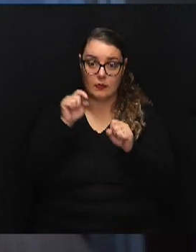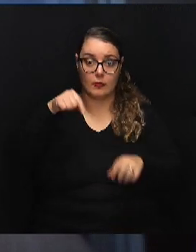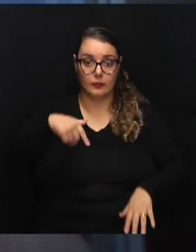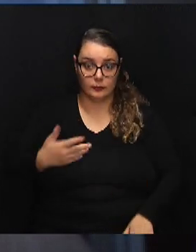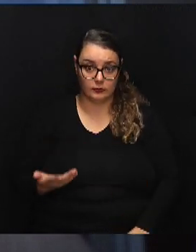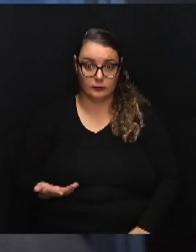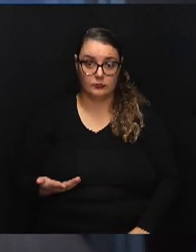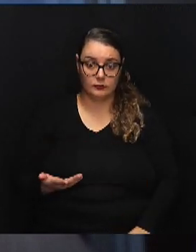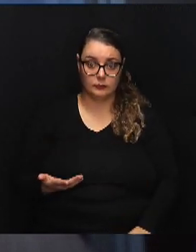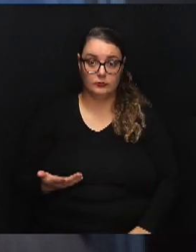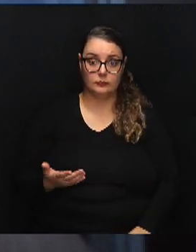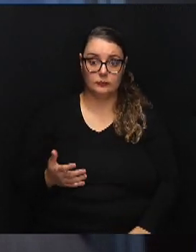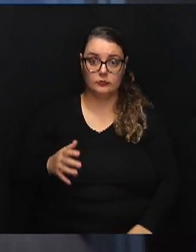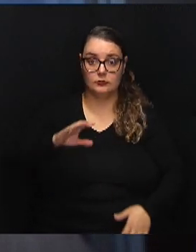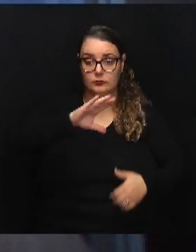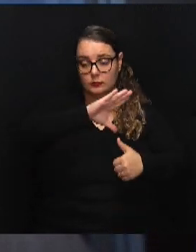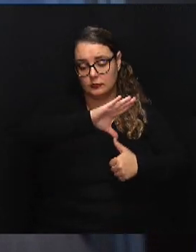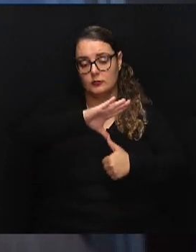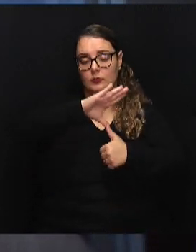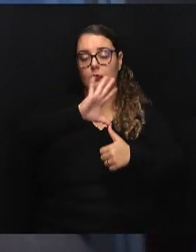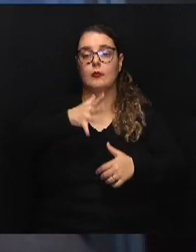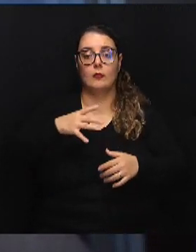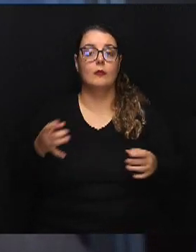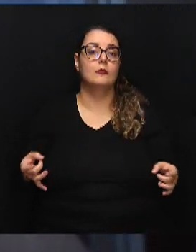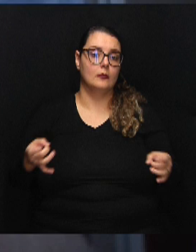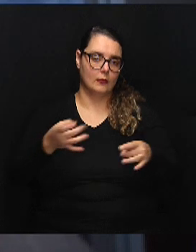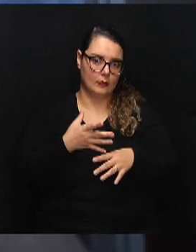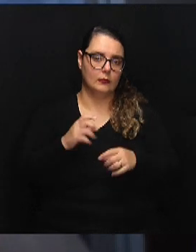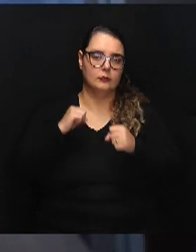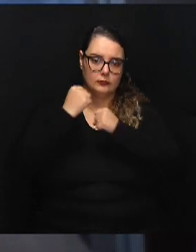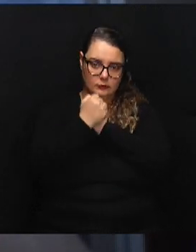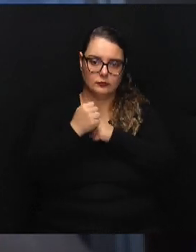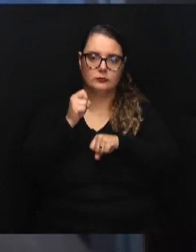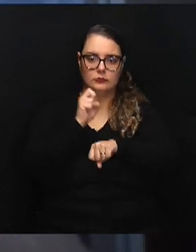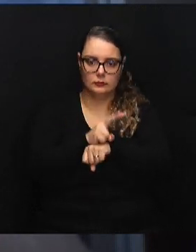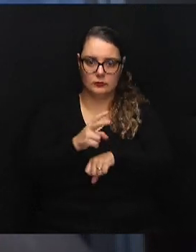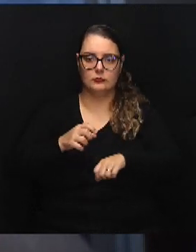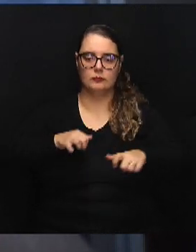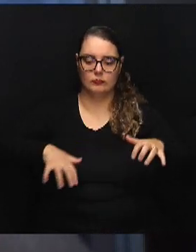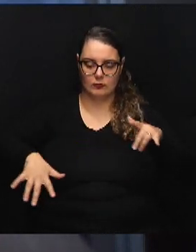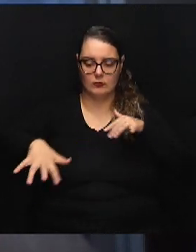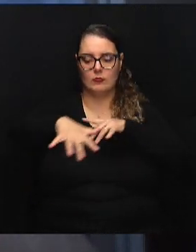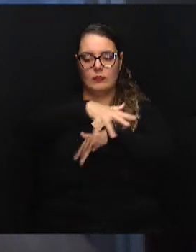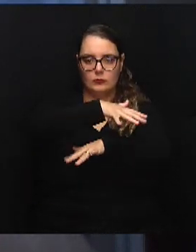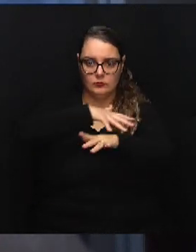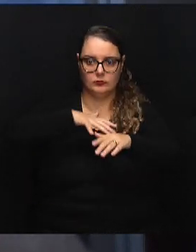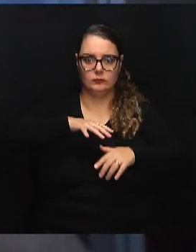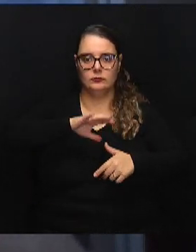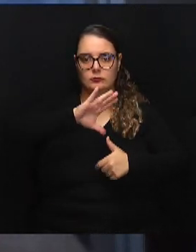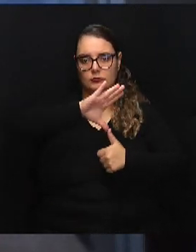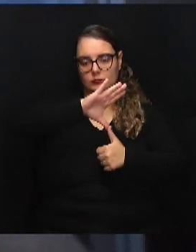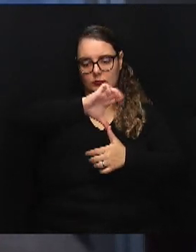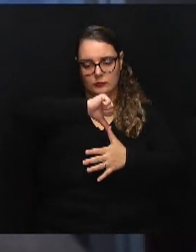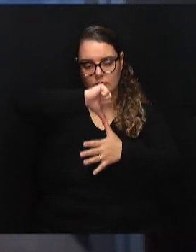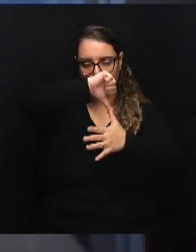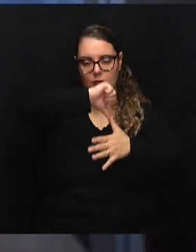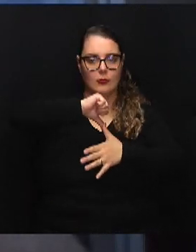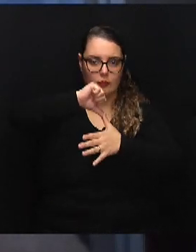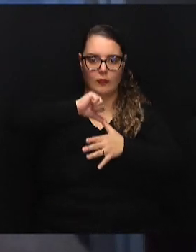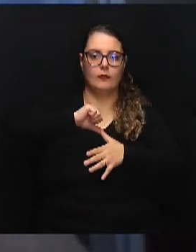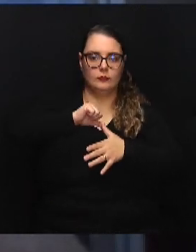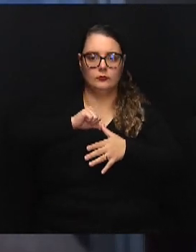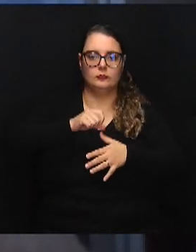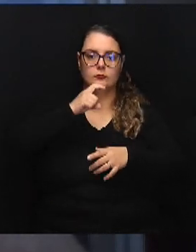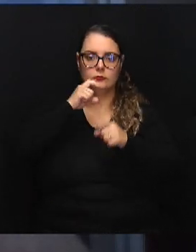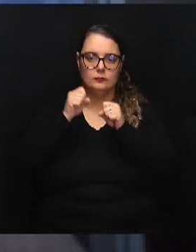aqui no hemisfério sul, a gente já esteja protegido desses vírus que circularam no hemisfério norte